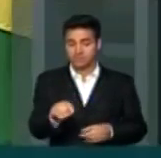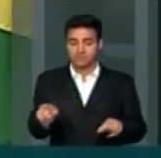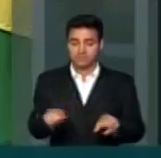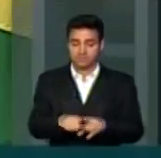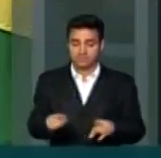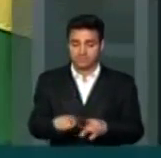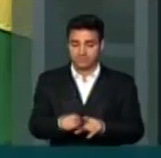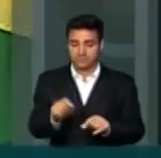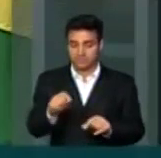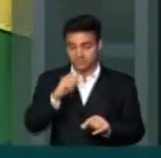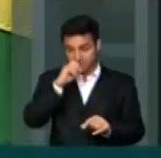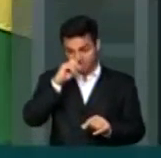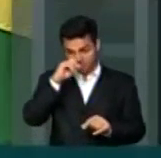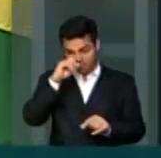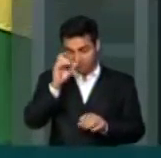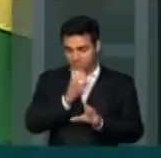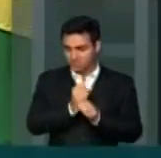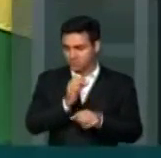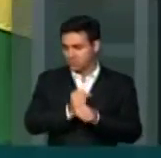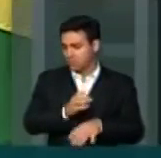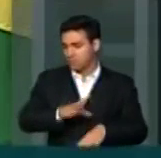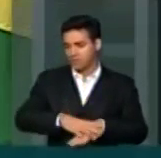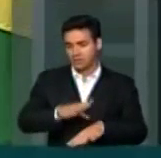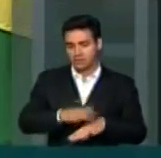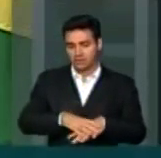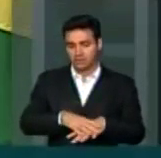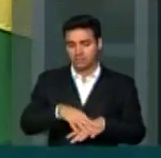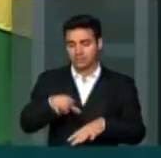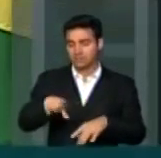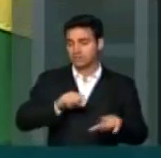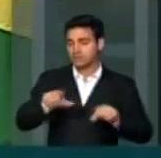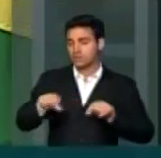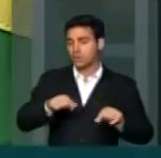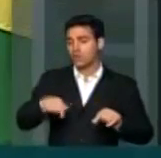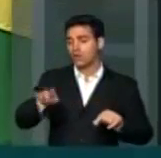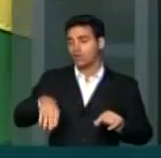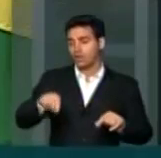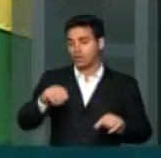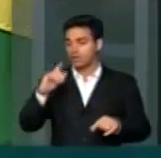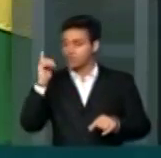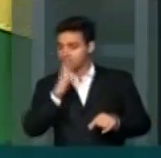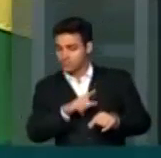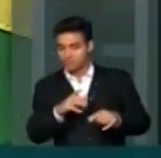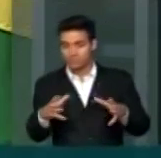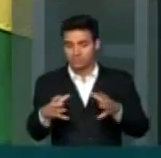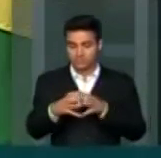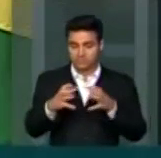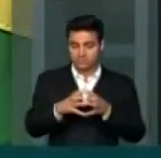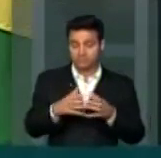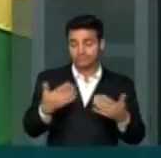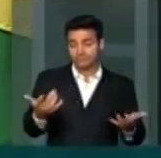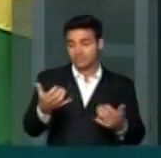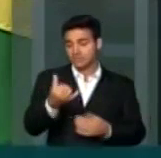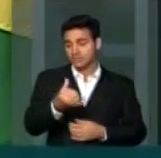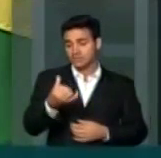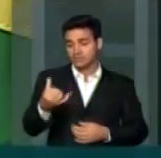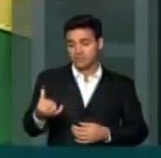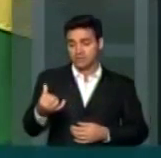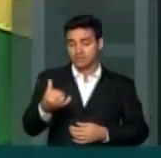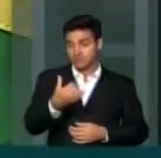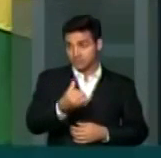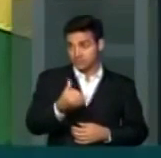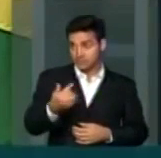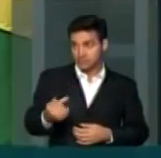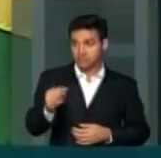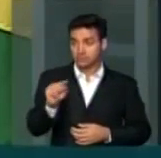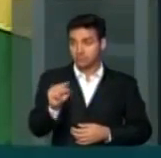surreal de um quociente eleitoral que define eleitos rebocados por legendas, os 67.508